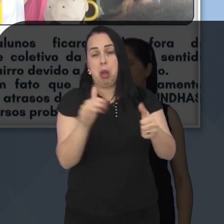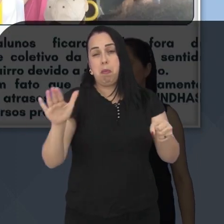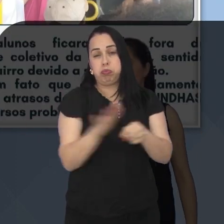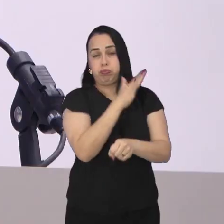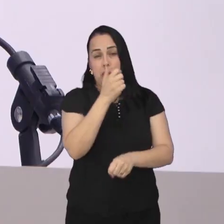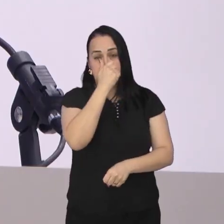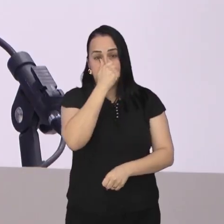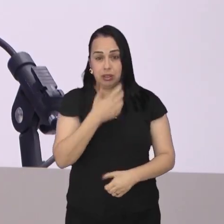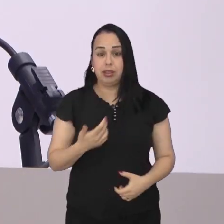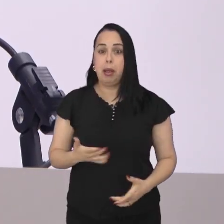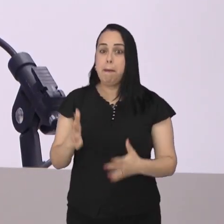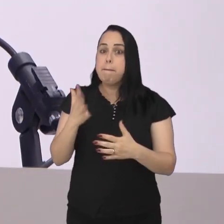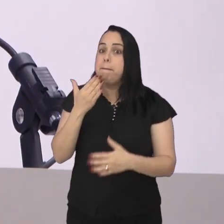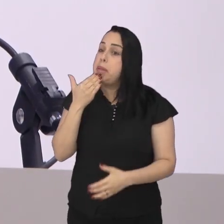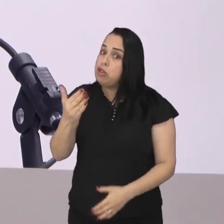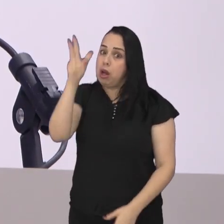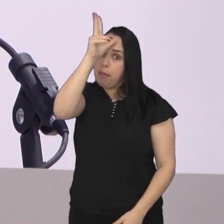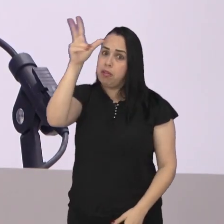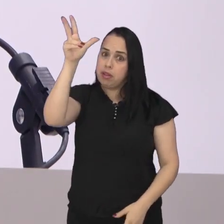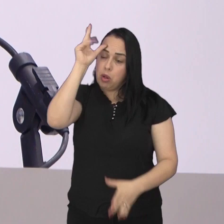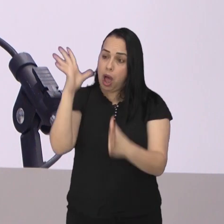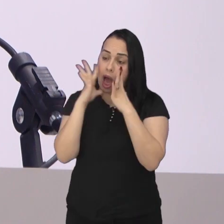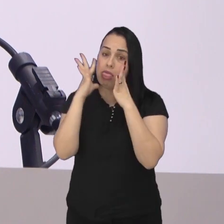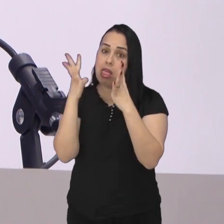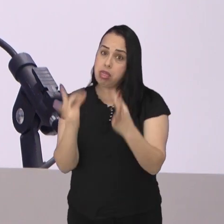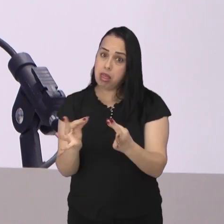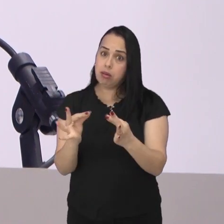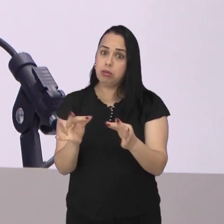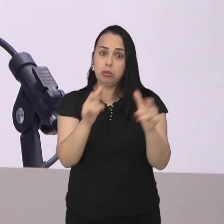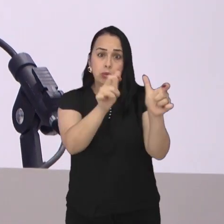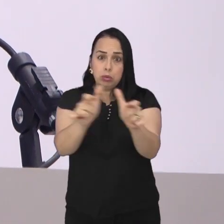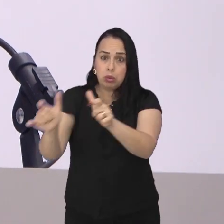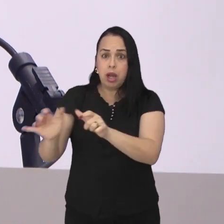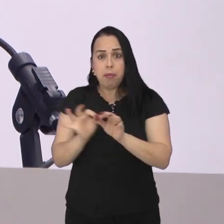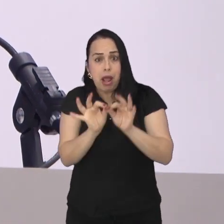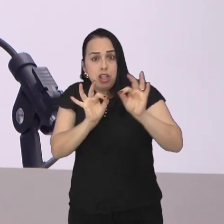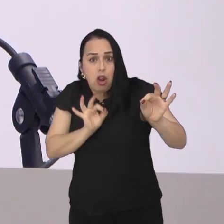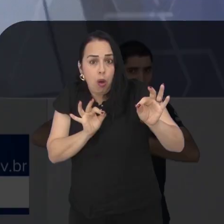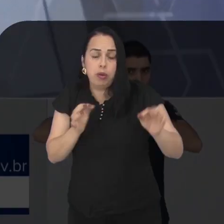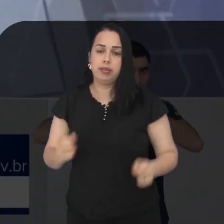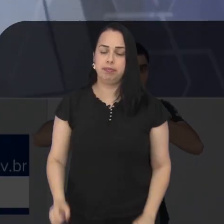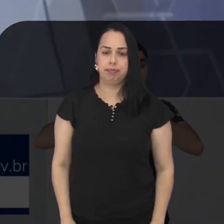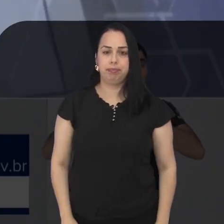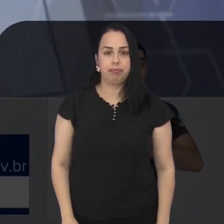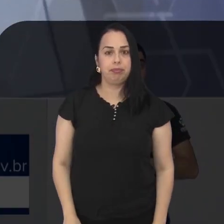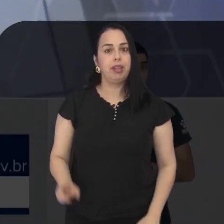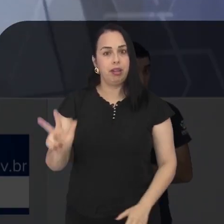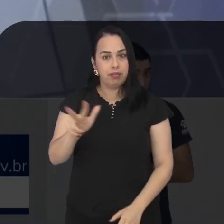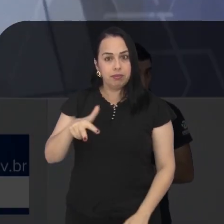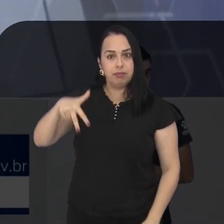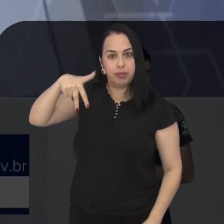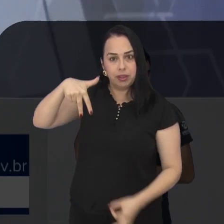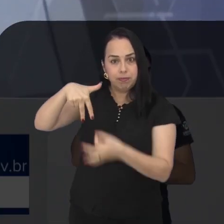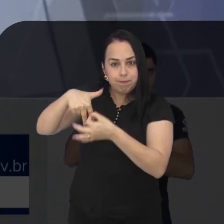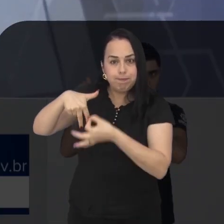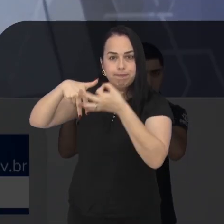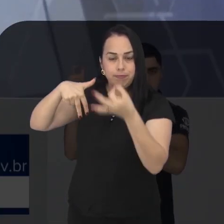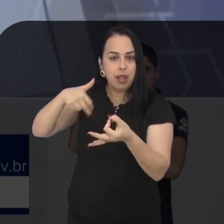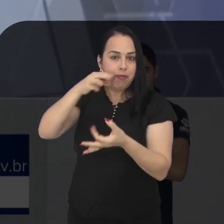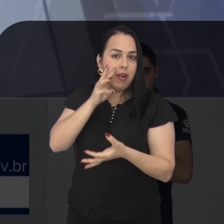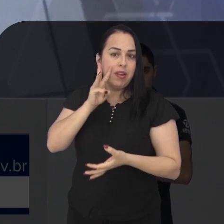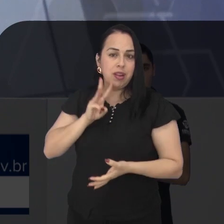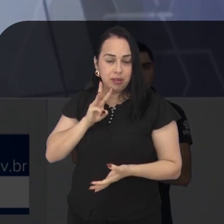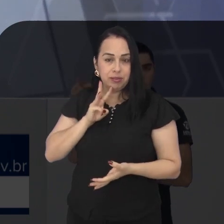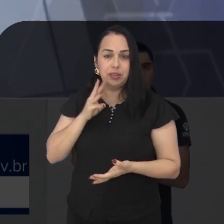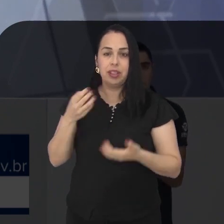de ônibus. Dulce pediu mais atenção do poder público aos bairros mais carentes. Na tribuna, o vereador Walter Hayashi